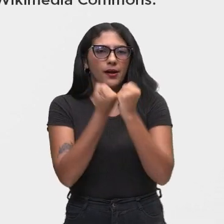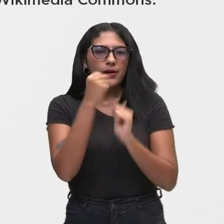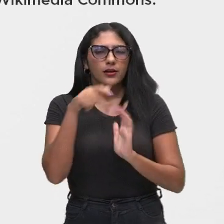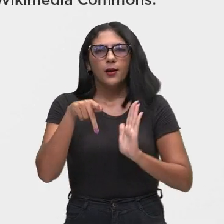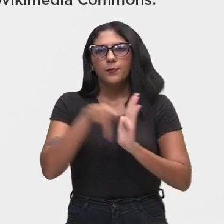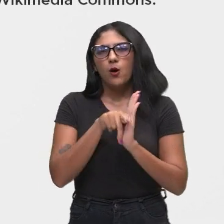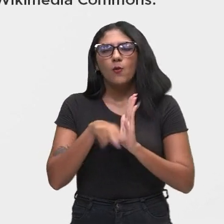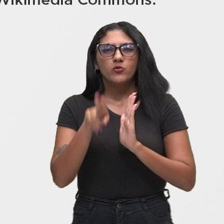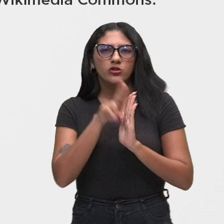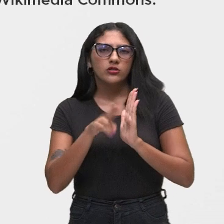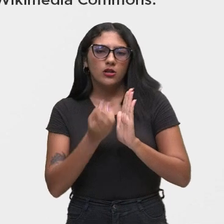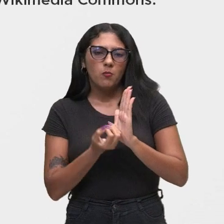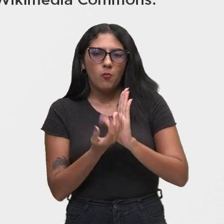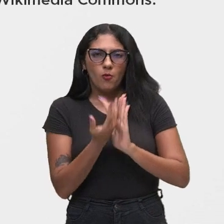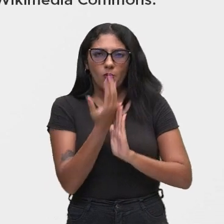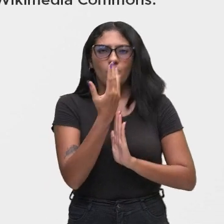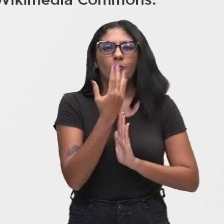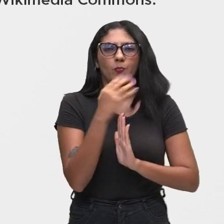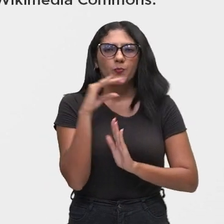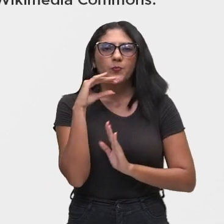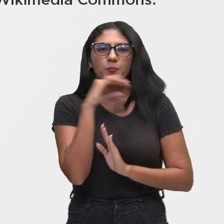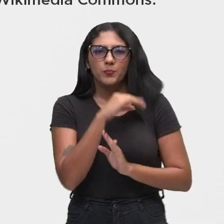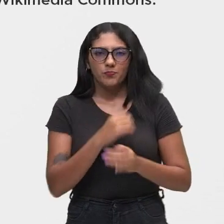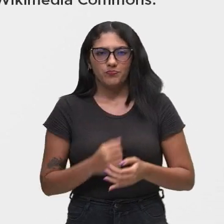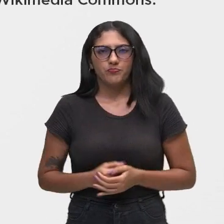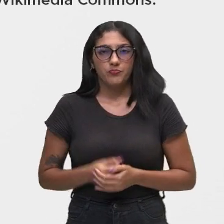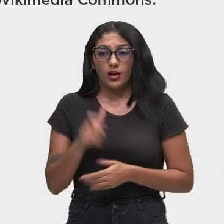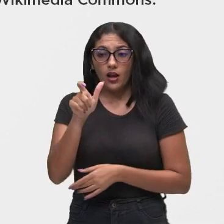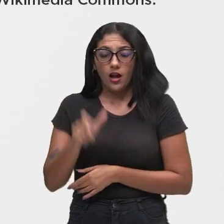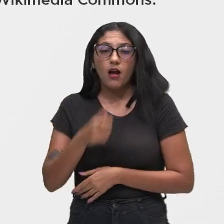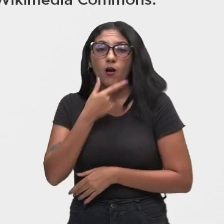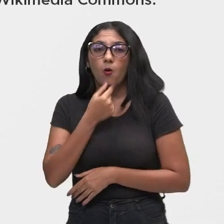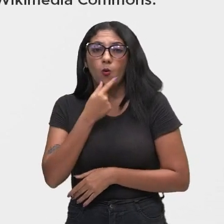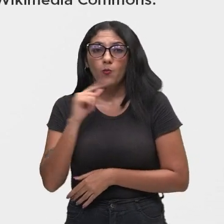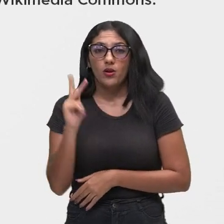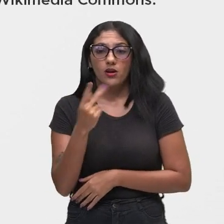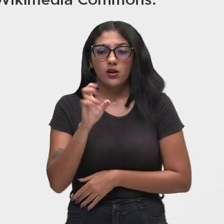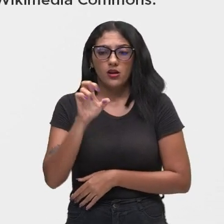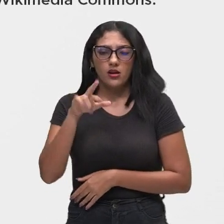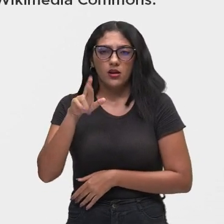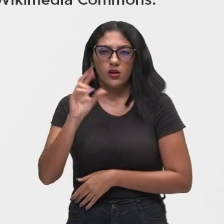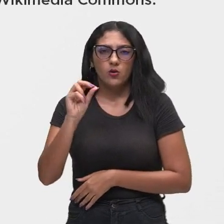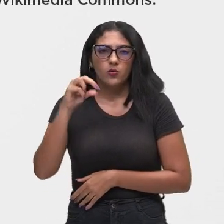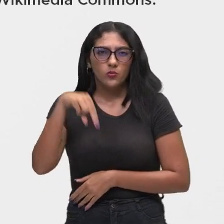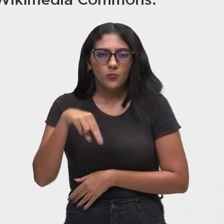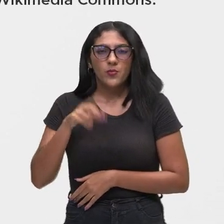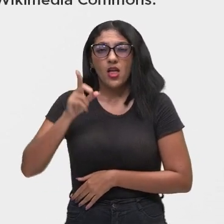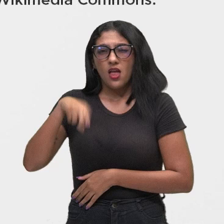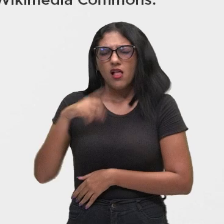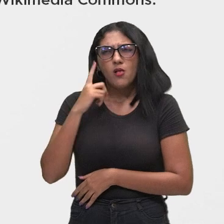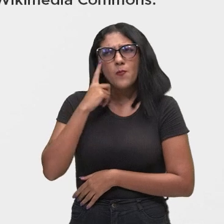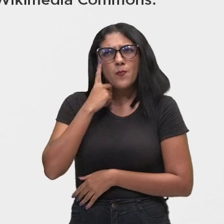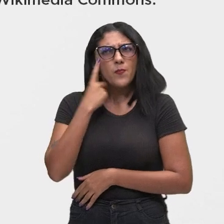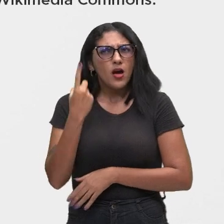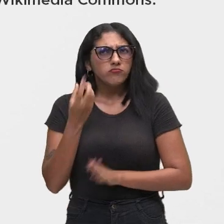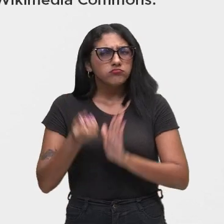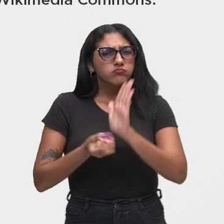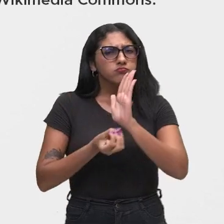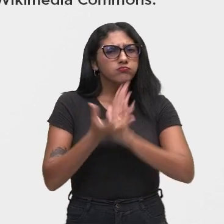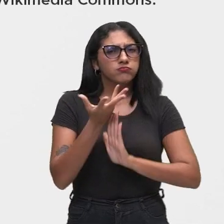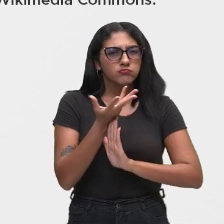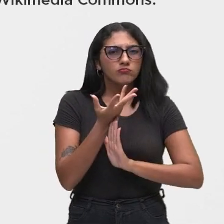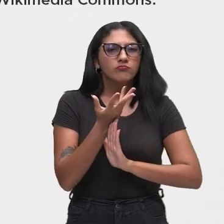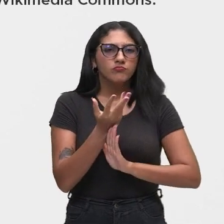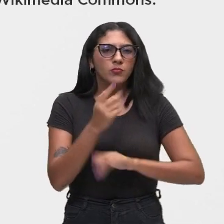Então, Heron, de Alexandria, criou um dispositivo que transformava,